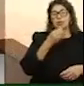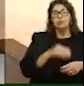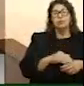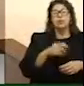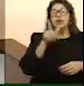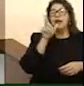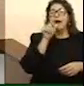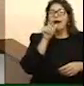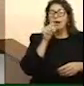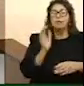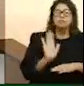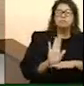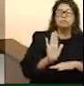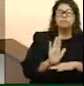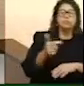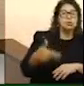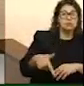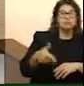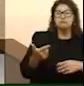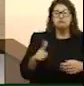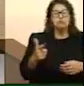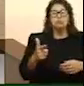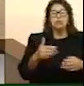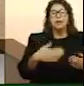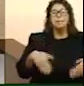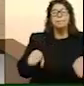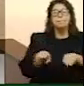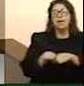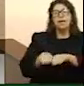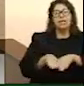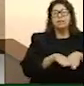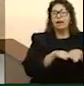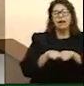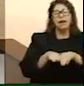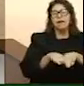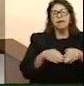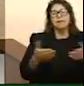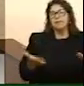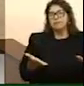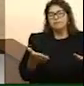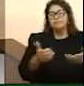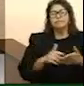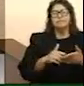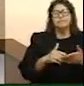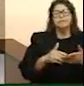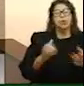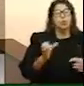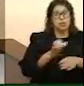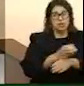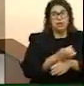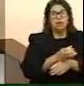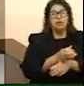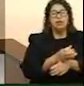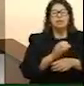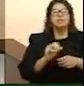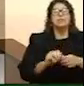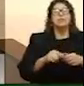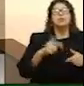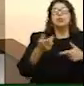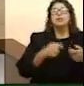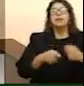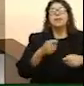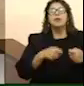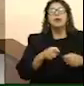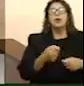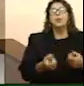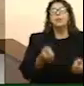a água aqui para nós não tem aposentadoria paritária? Por que os servidores da Polícia Legislativa não têm aposentadoria paritária? Por